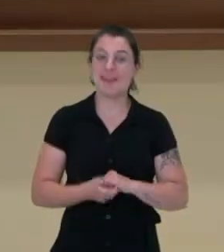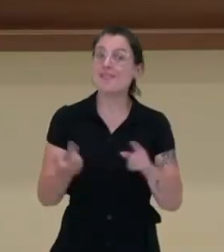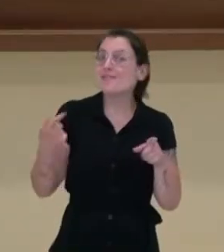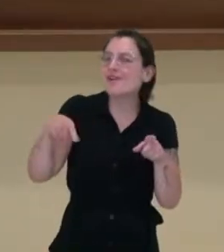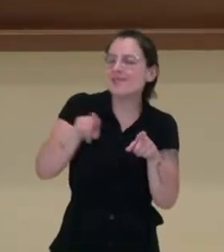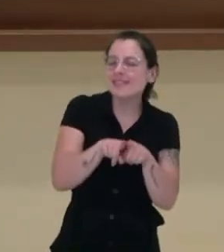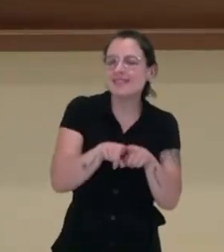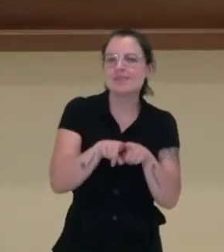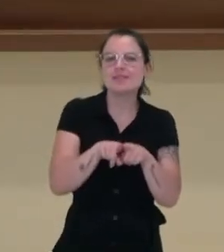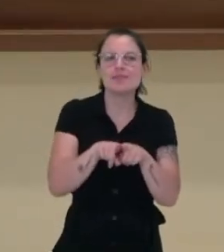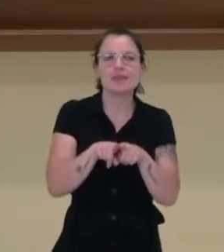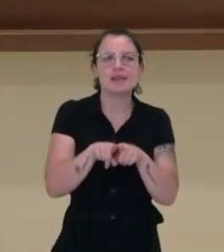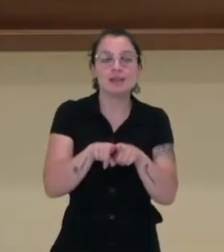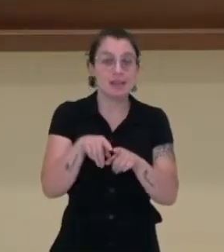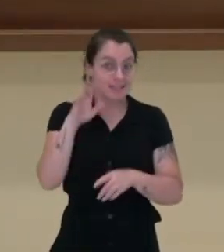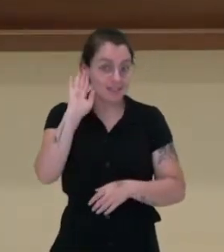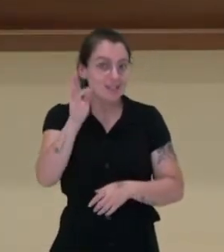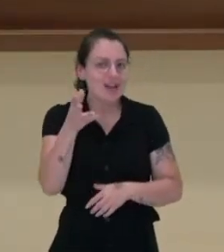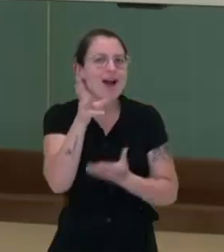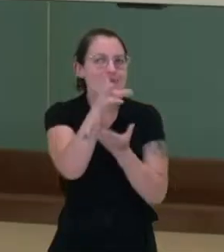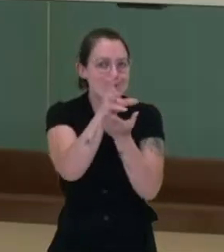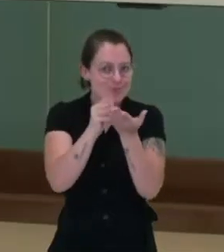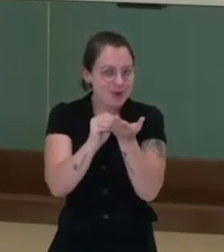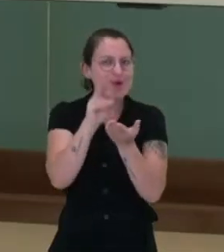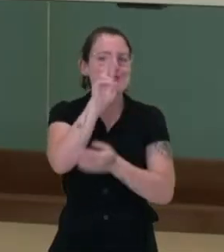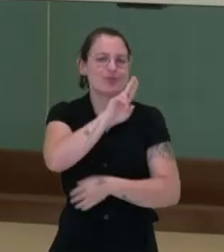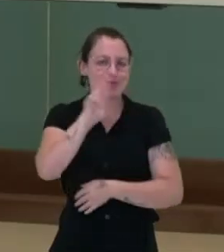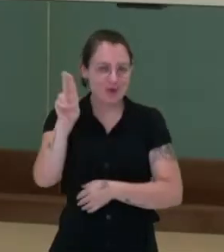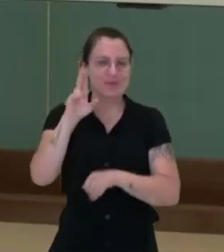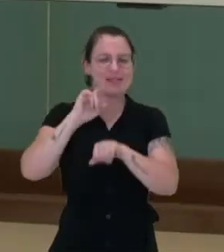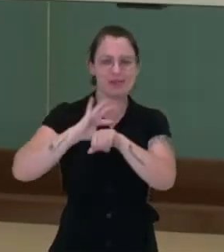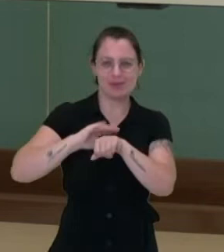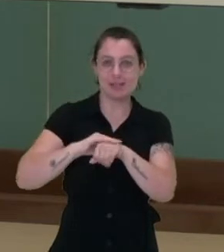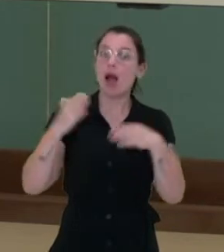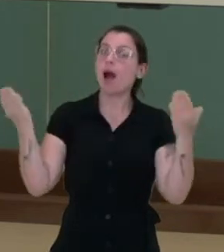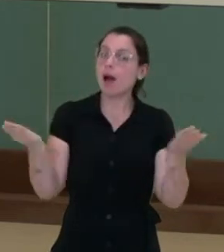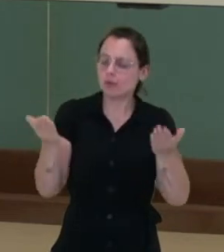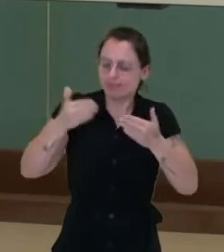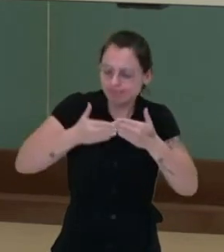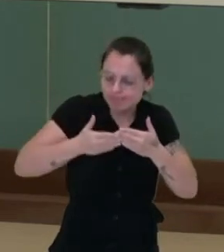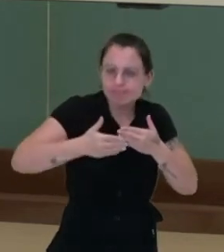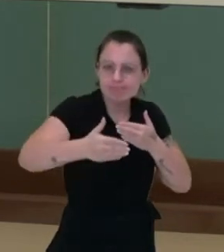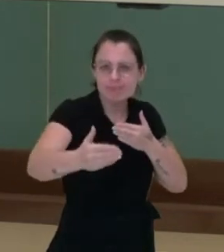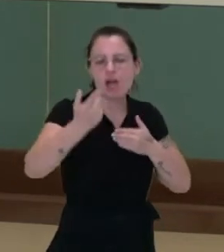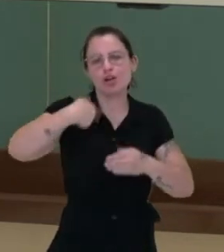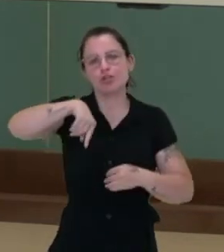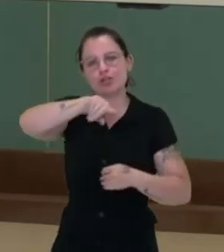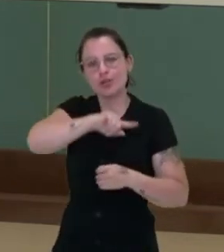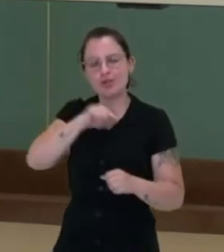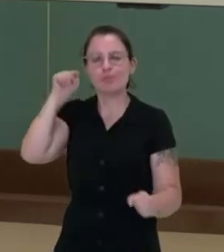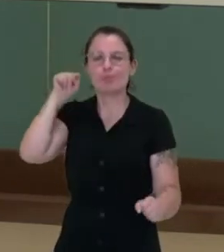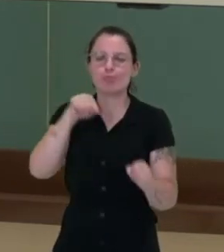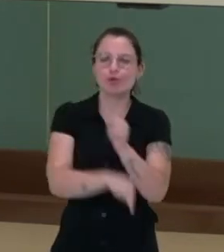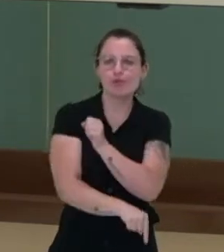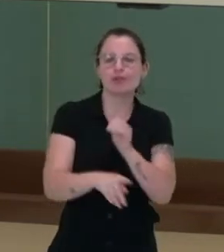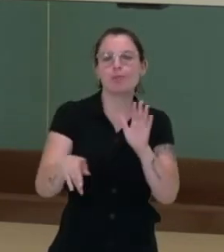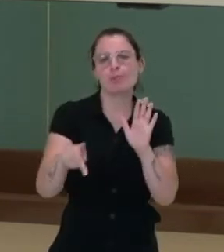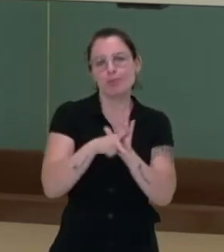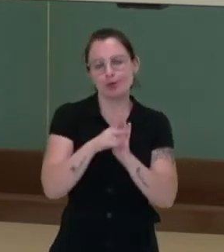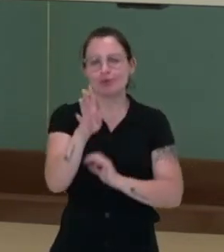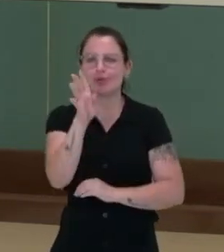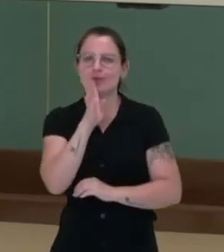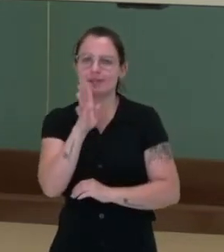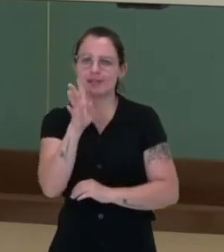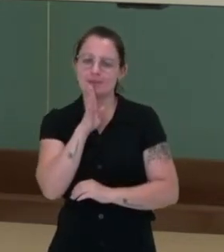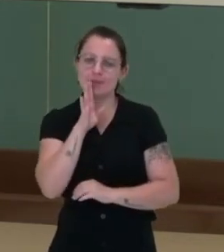Retornamos. Registrou no seu caderno esses nomes? Então, a partir de agora, a gente vai aprofundar os nossos conhecimentos em cada